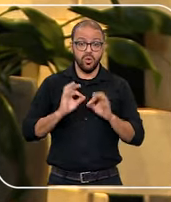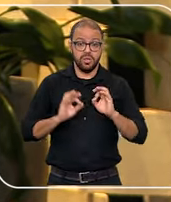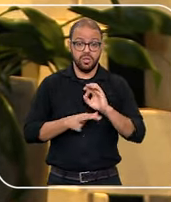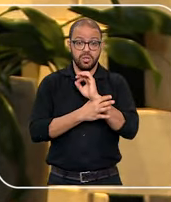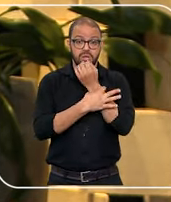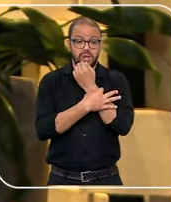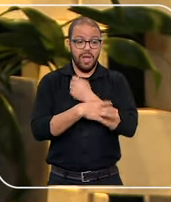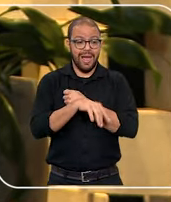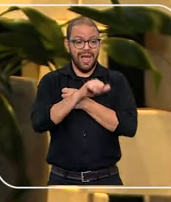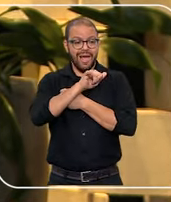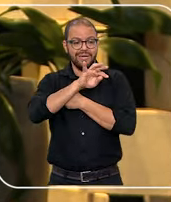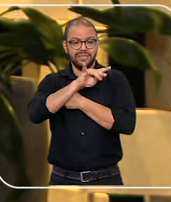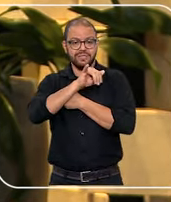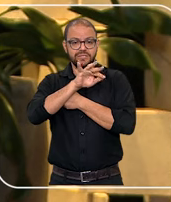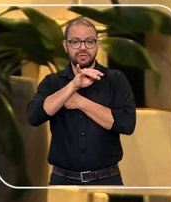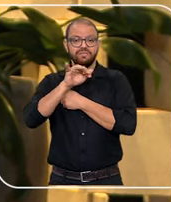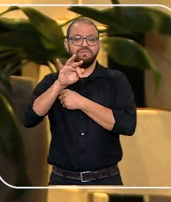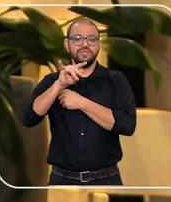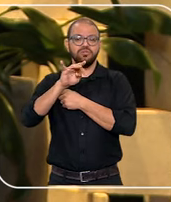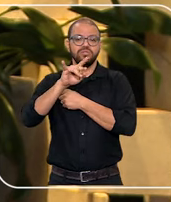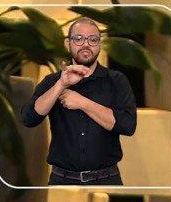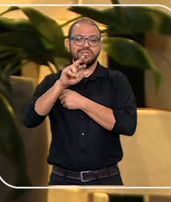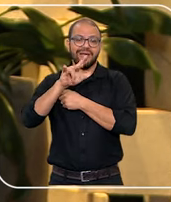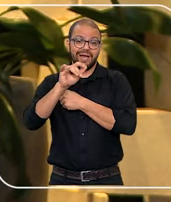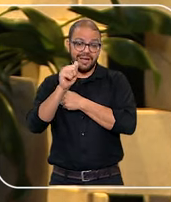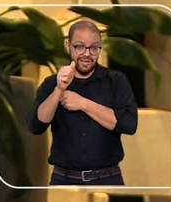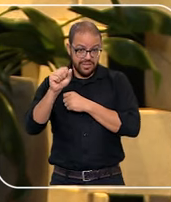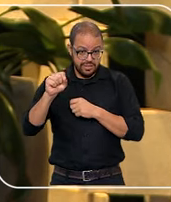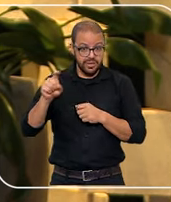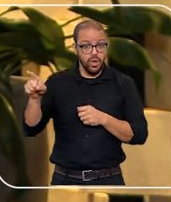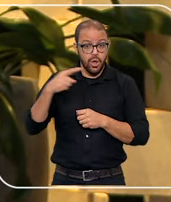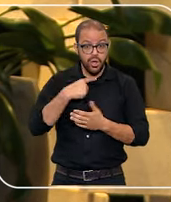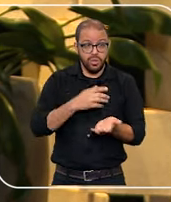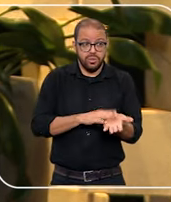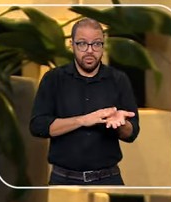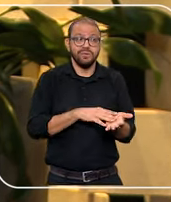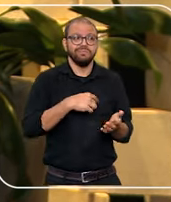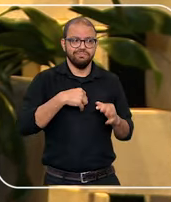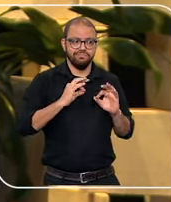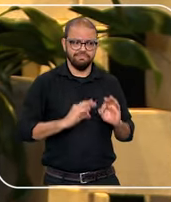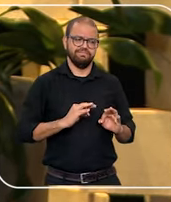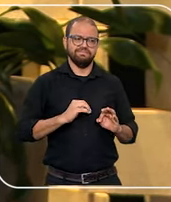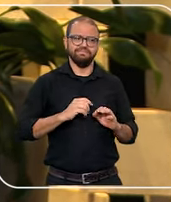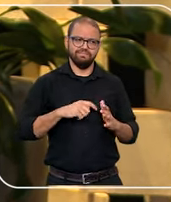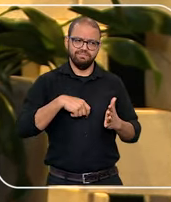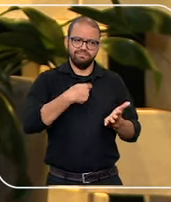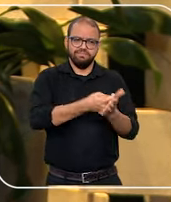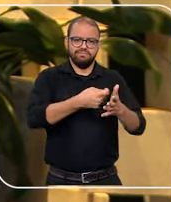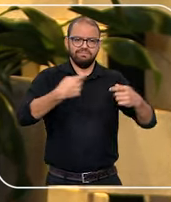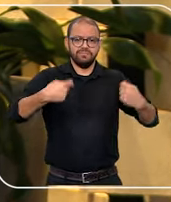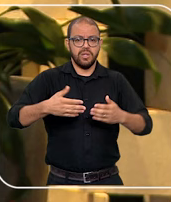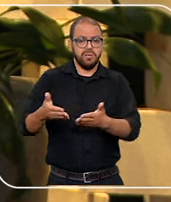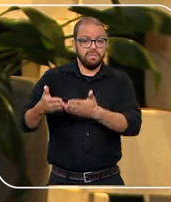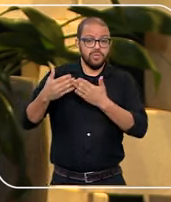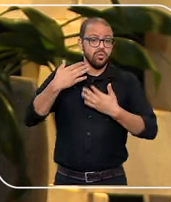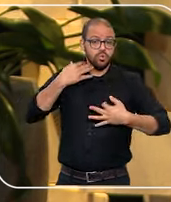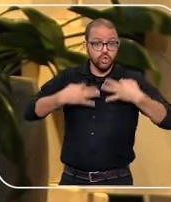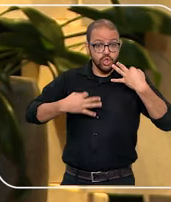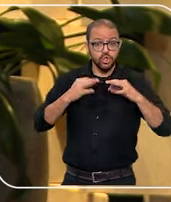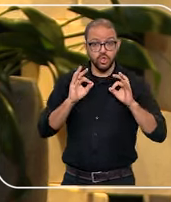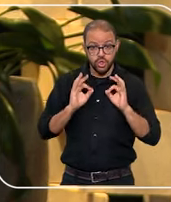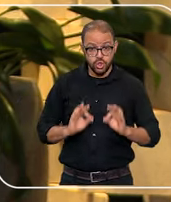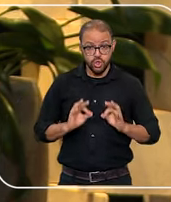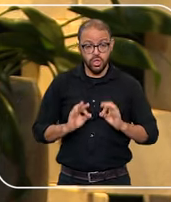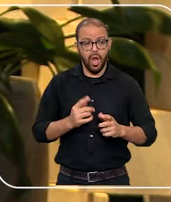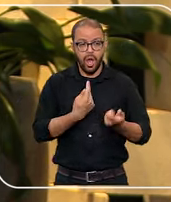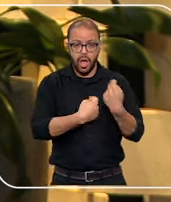financiamento garantido por alienação fiduciária. Em contestação, o devedor reconheceu o débito e solicitou ao juiz que